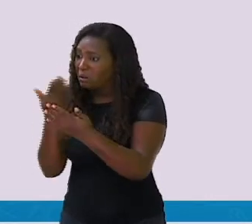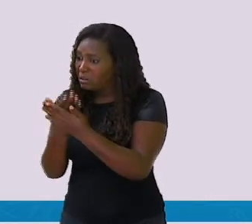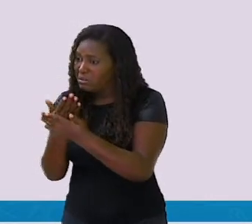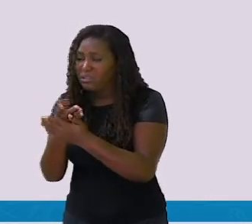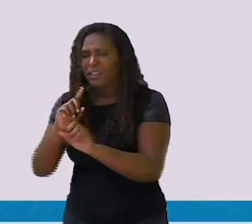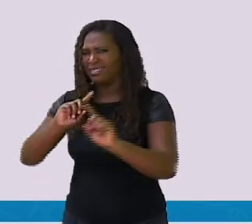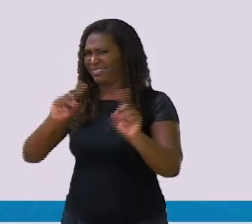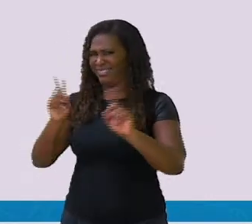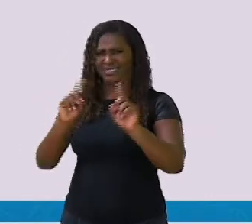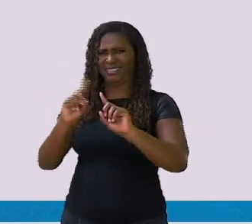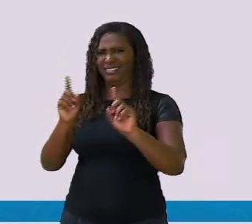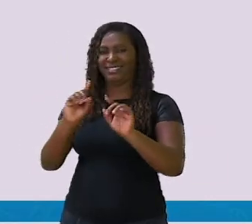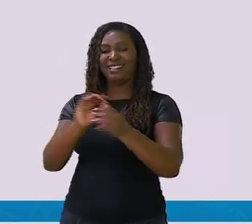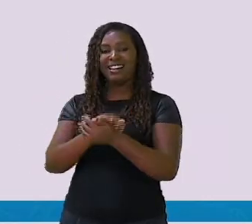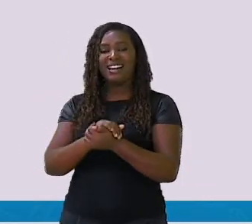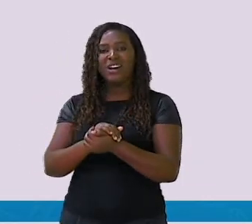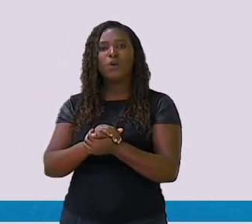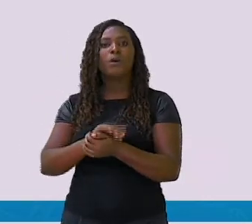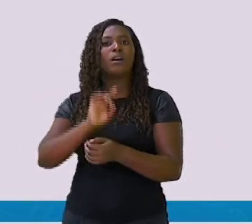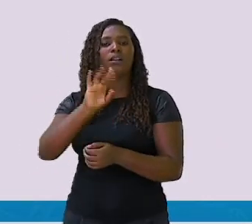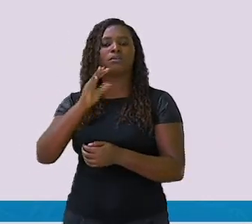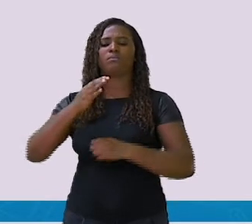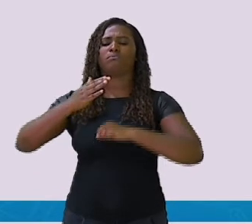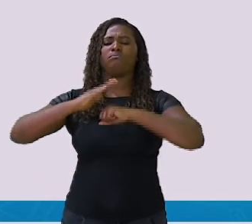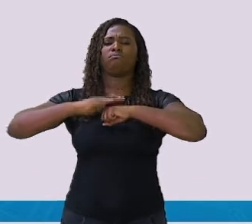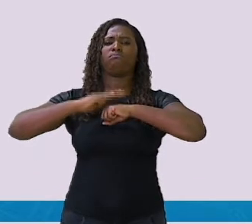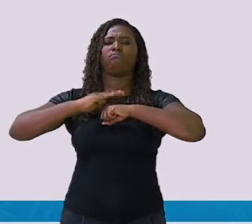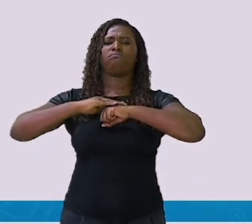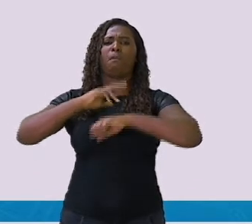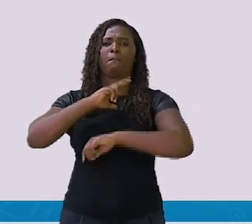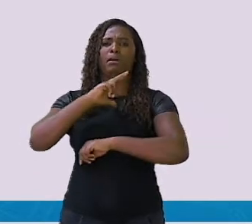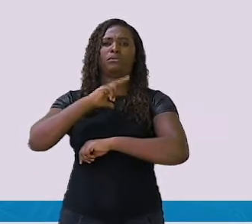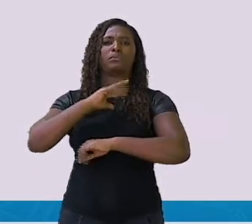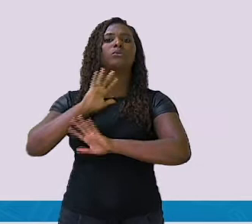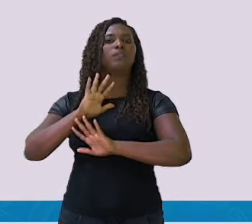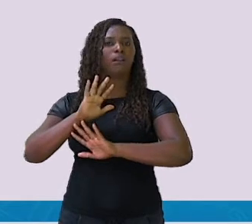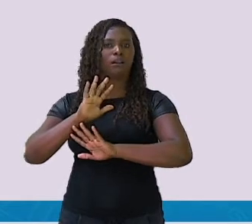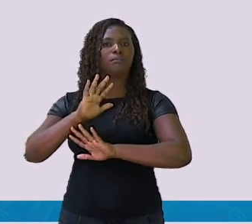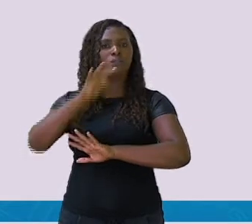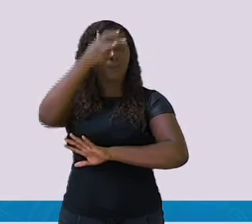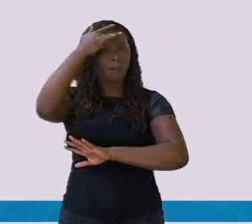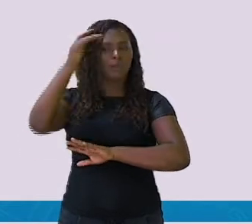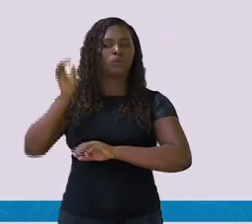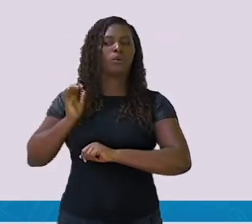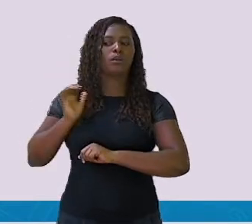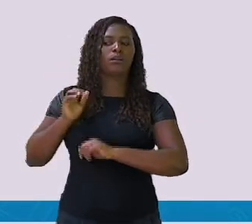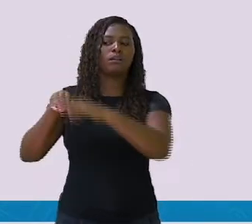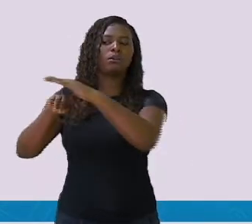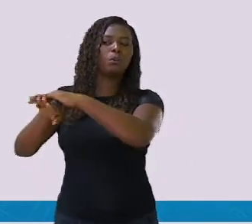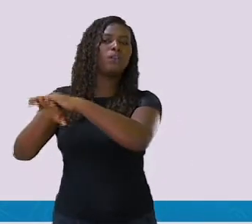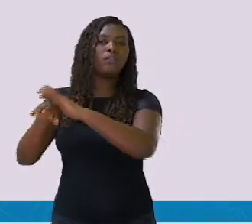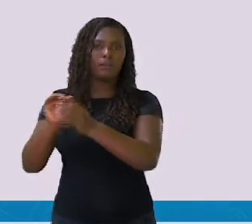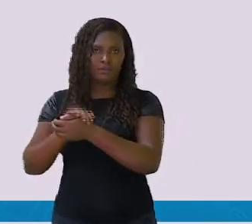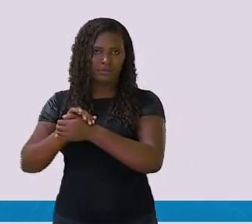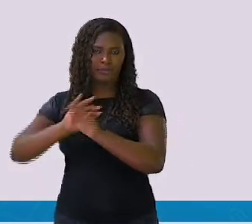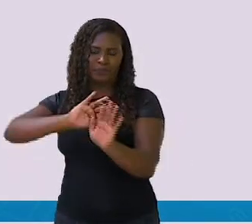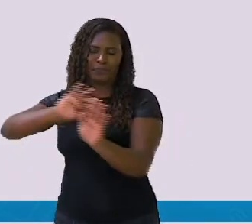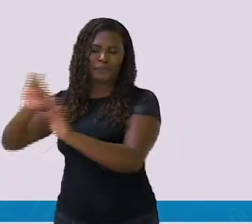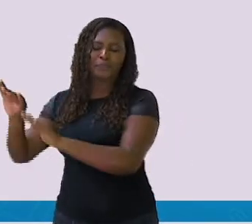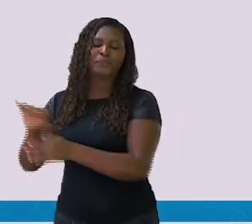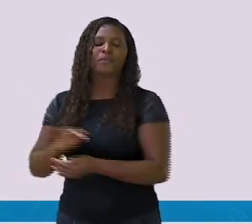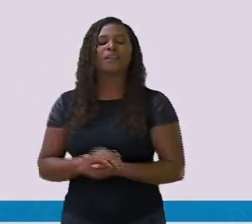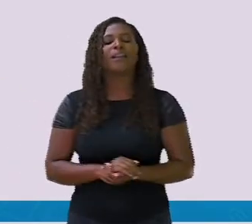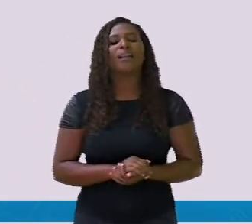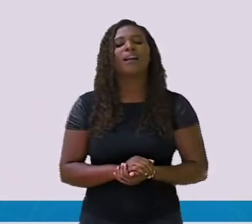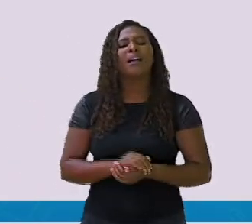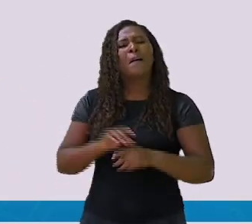dela aquela coleção, não ficava exposta para ninguém. E aí as pessoas perceberam que essas coleções mereciam um lugar